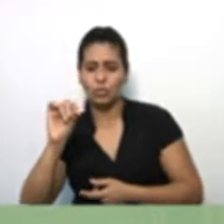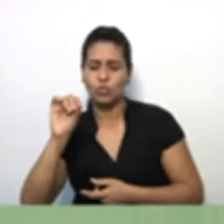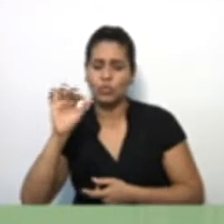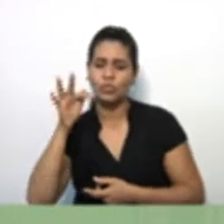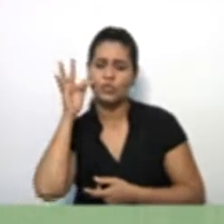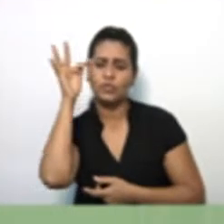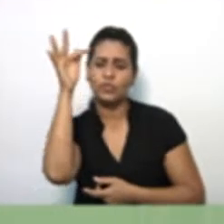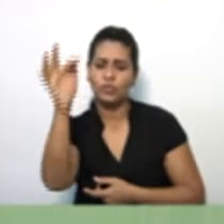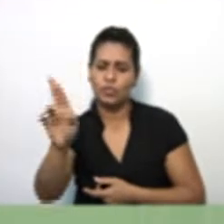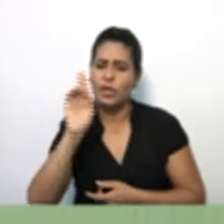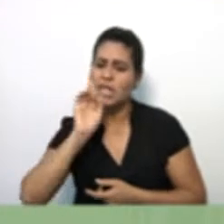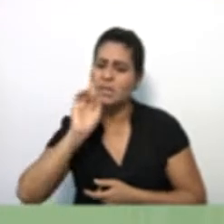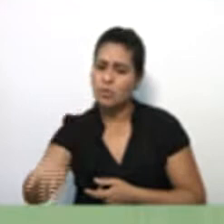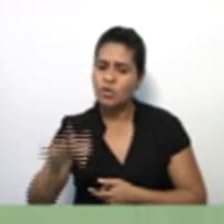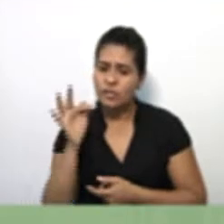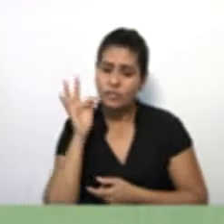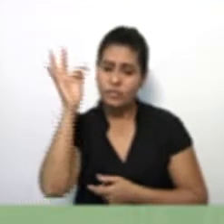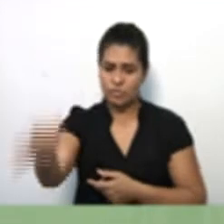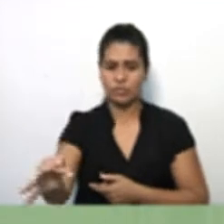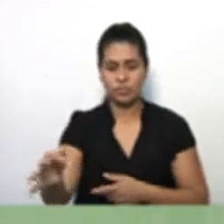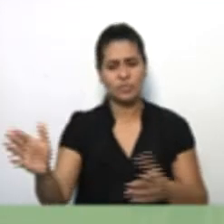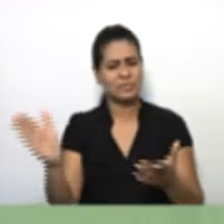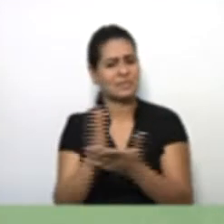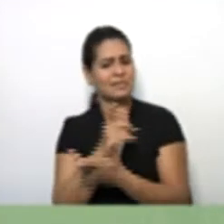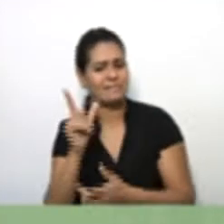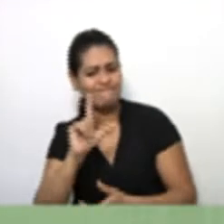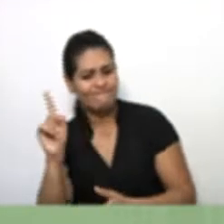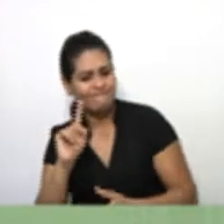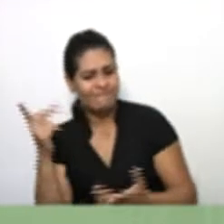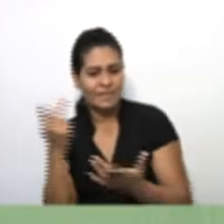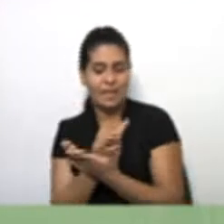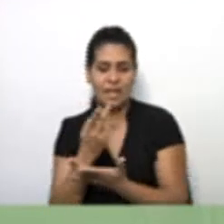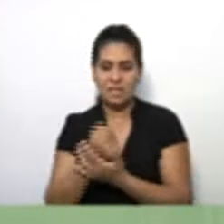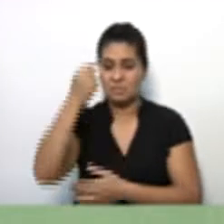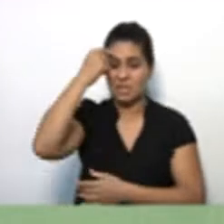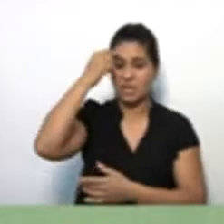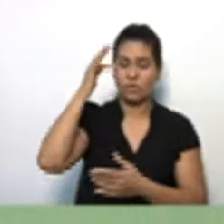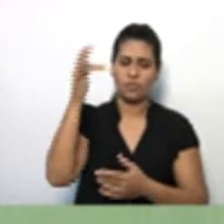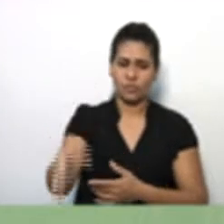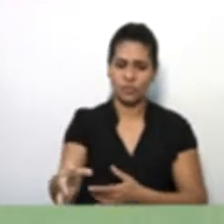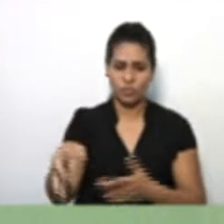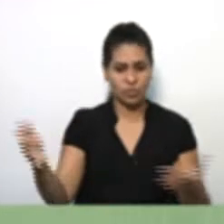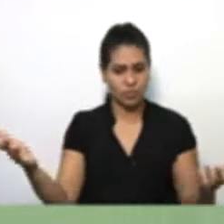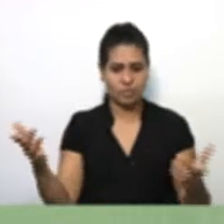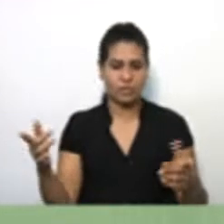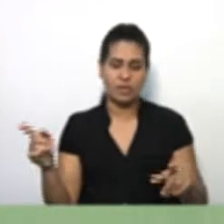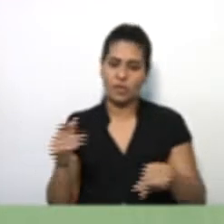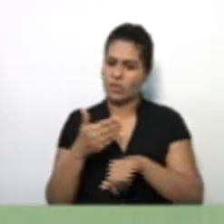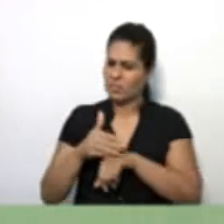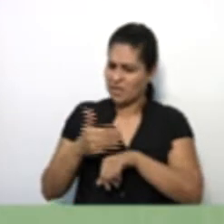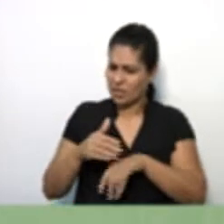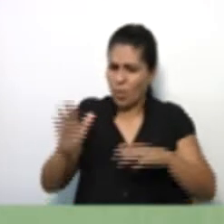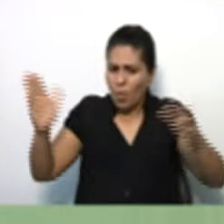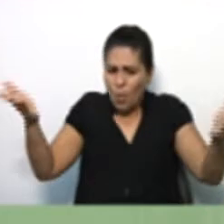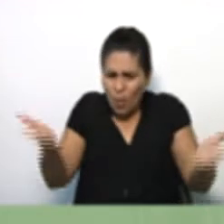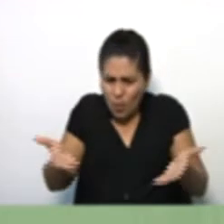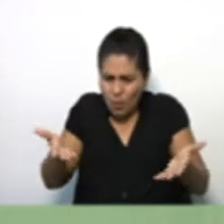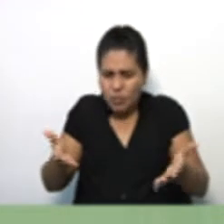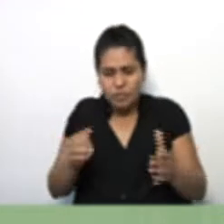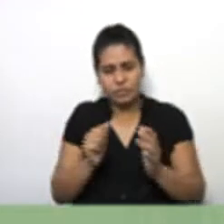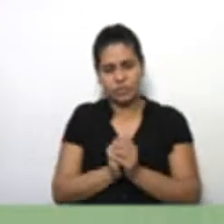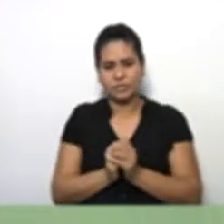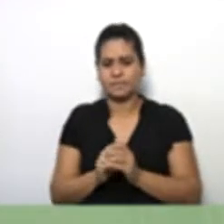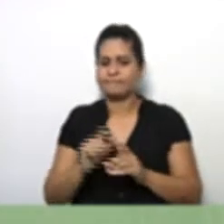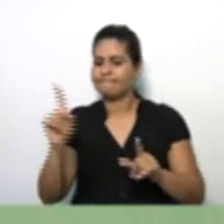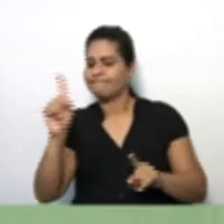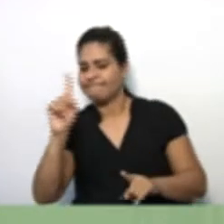diária, nada de ações rotineiras, nada de, ó, determinar futuramente, ok, o que será colocado em prática hoje, nada disso, ó, e